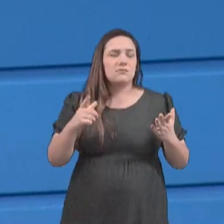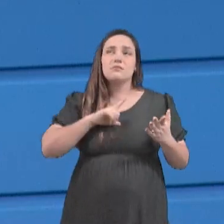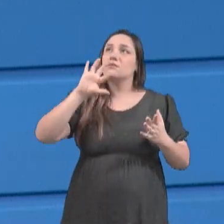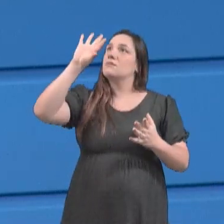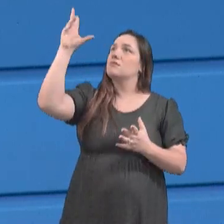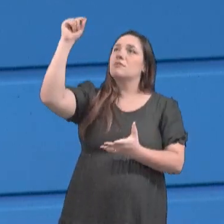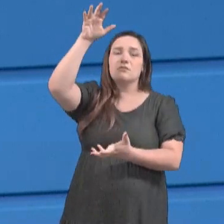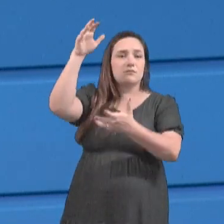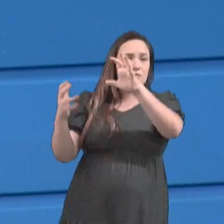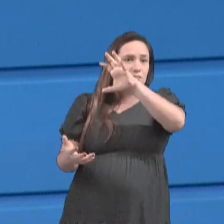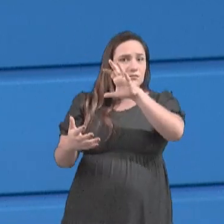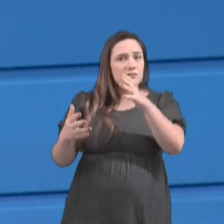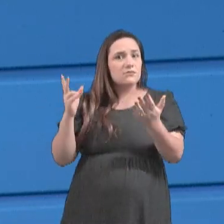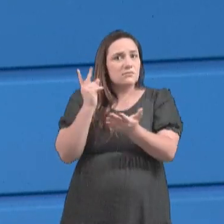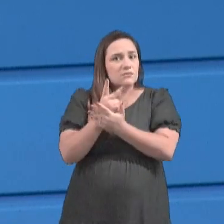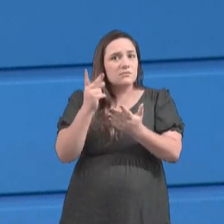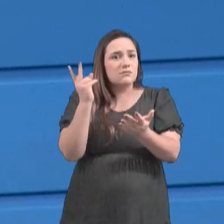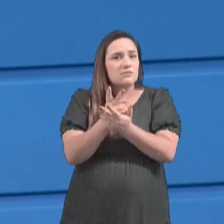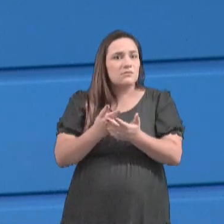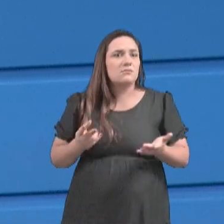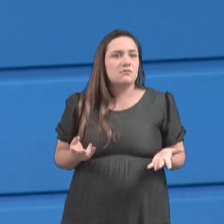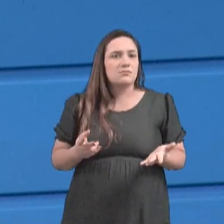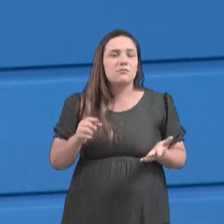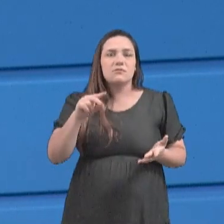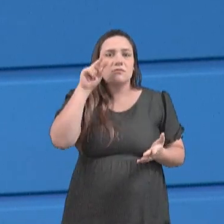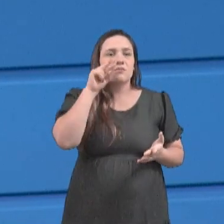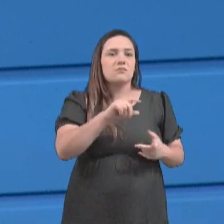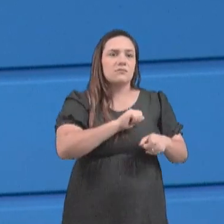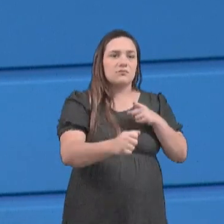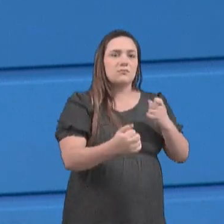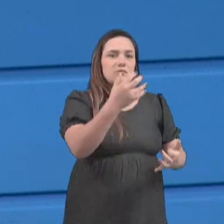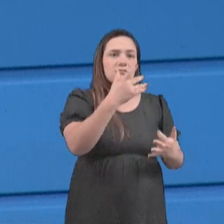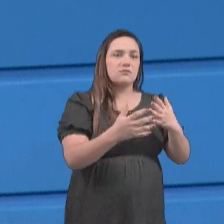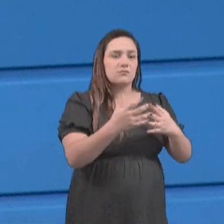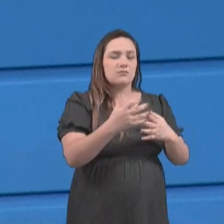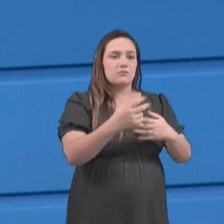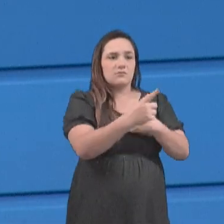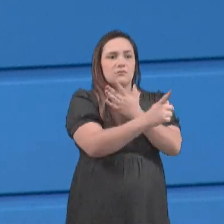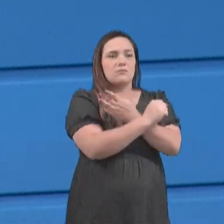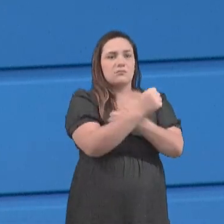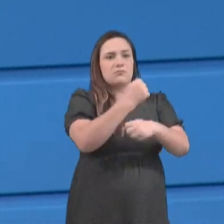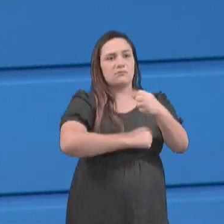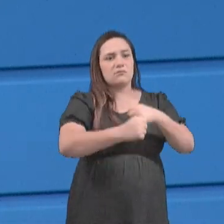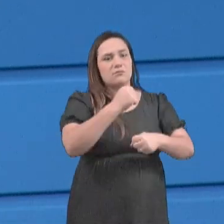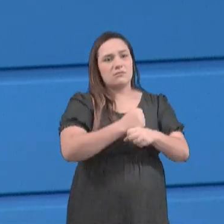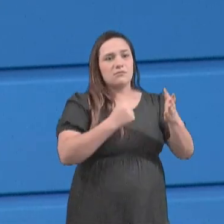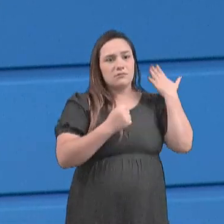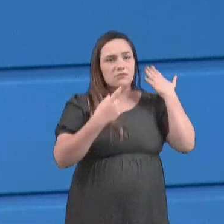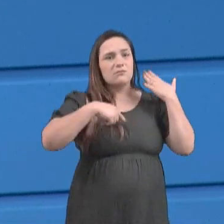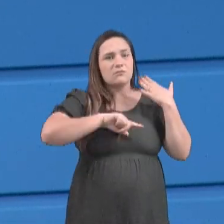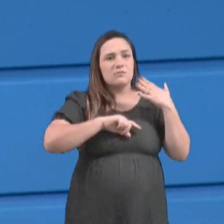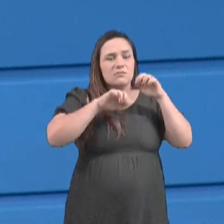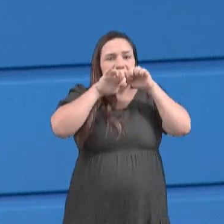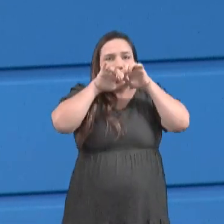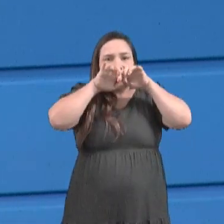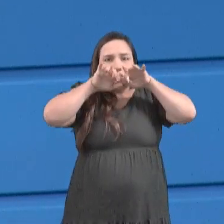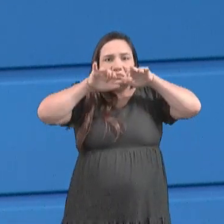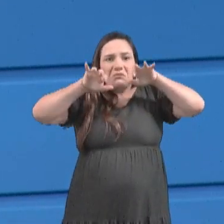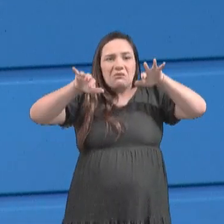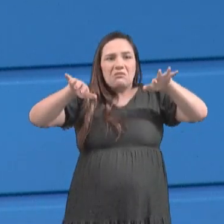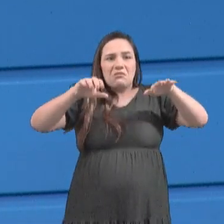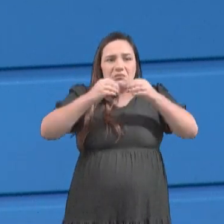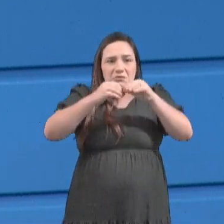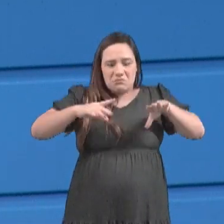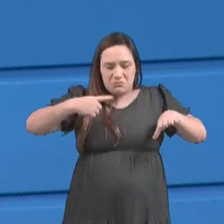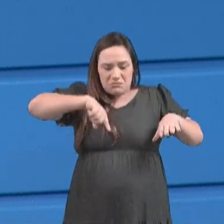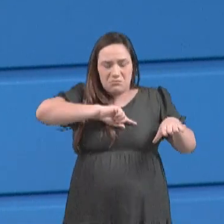mudanças climáticas constantemente, nós vimos o fogo no Pantanal no ano passado, a fumaça que nós respiramos aqui, que afetou a